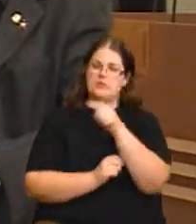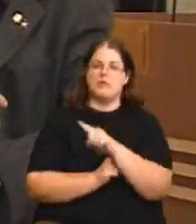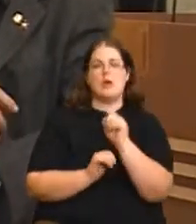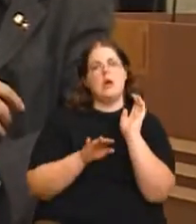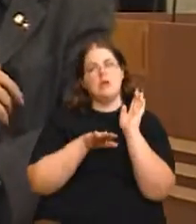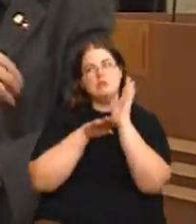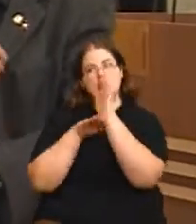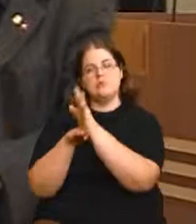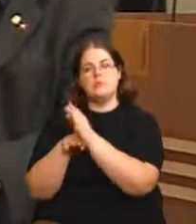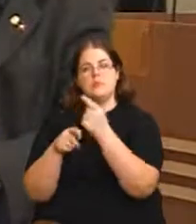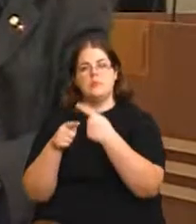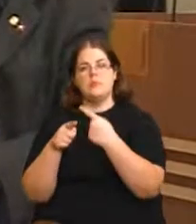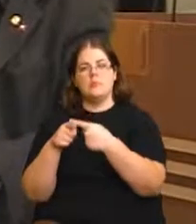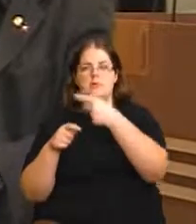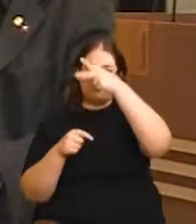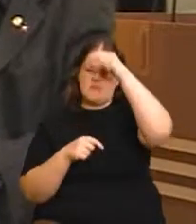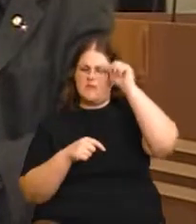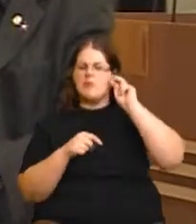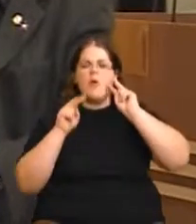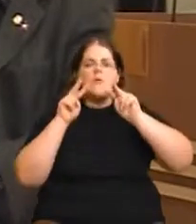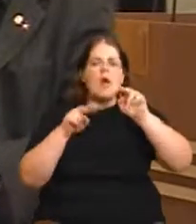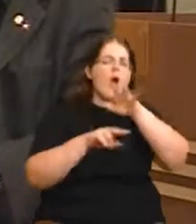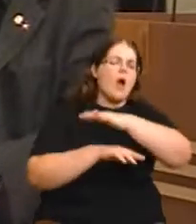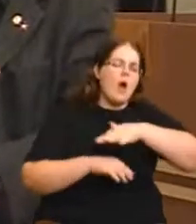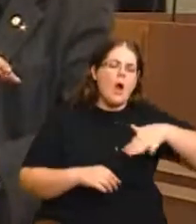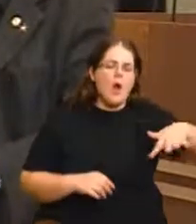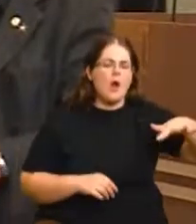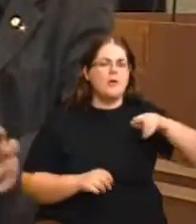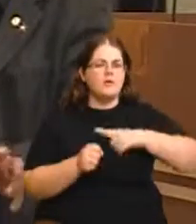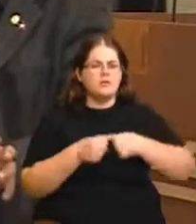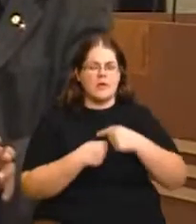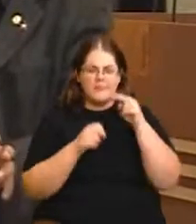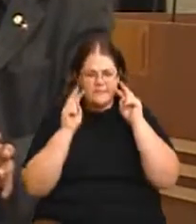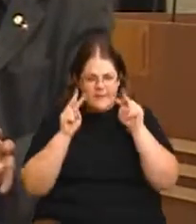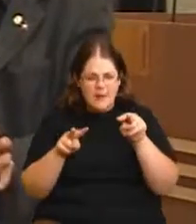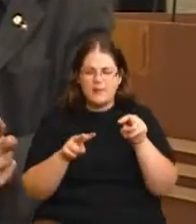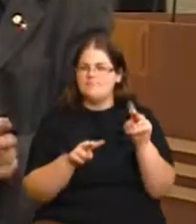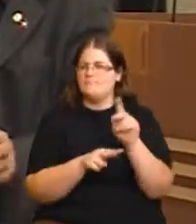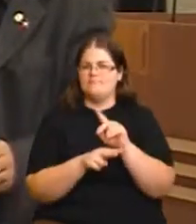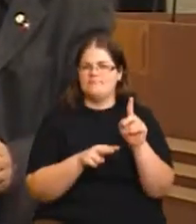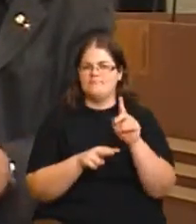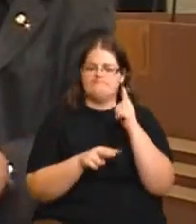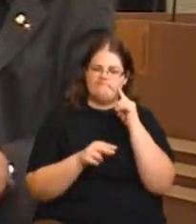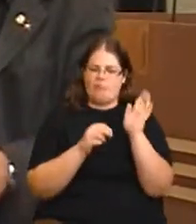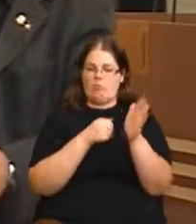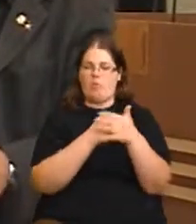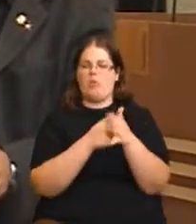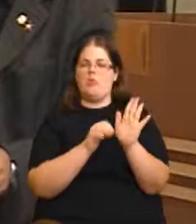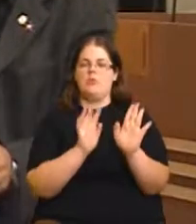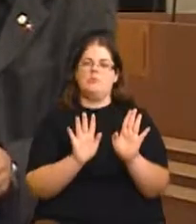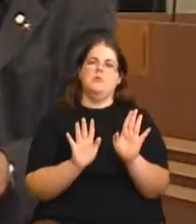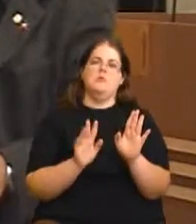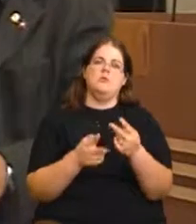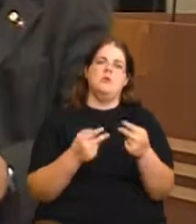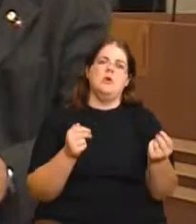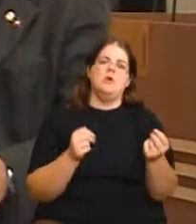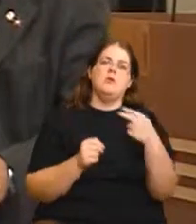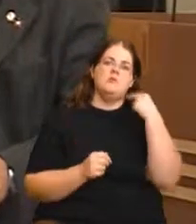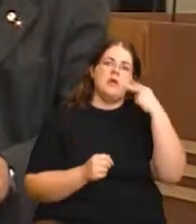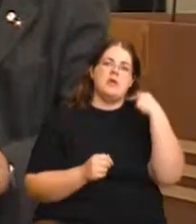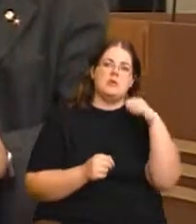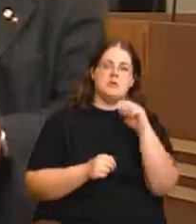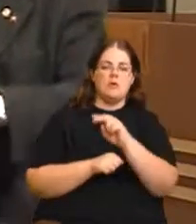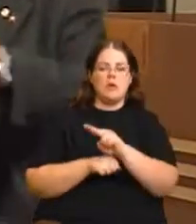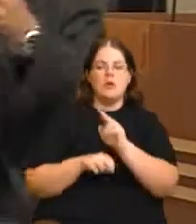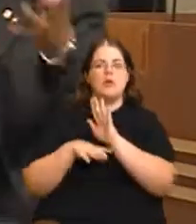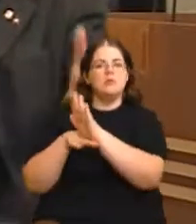o prefeito não consegue enxergar toda a cidade. Os seus secretários também não conseguem enxergar toda a cidade, então tanto o Poder Executivo como o Legislativo precisa da ajuda da